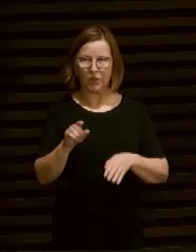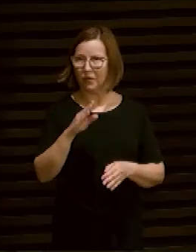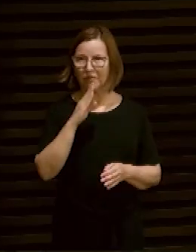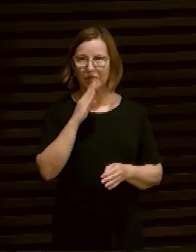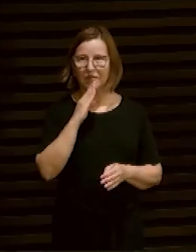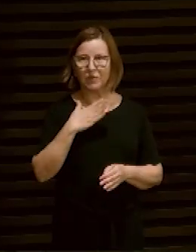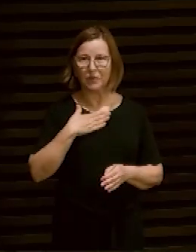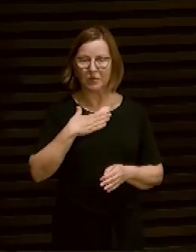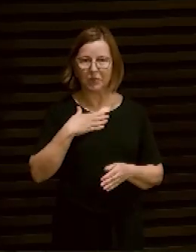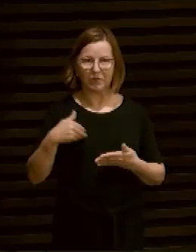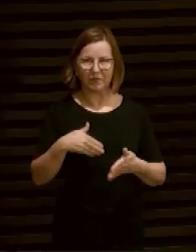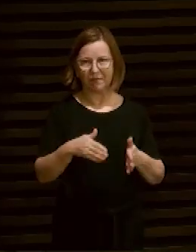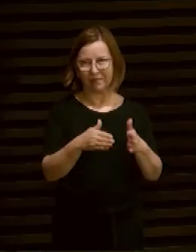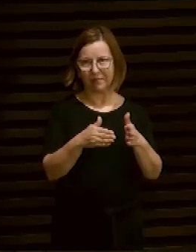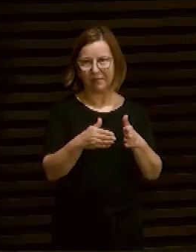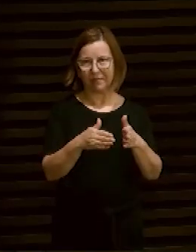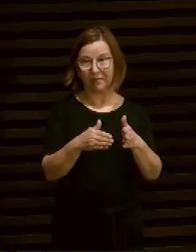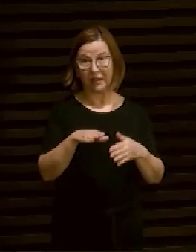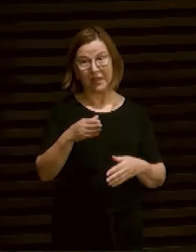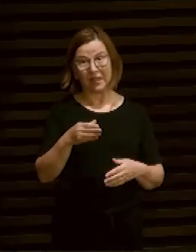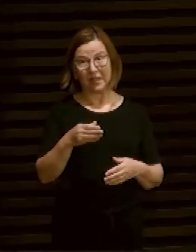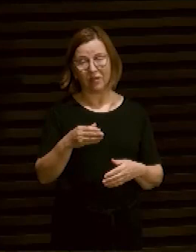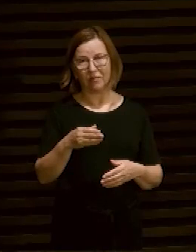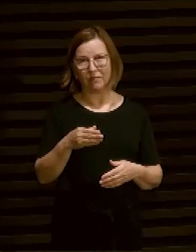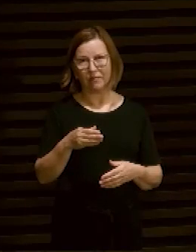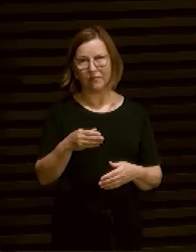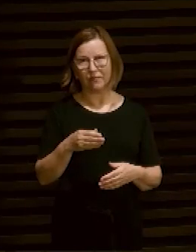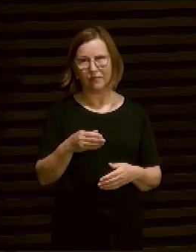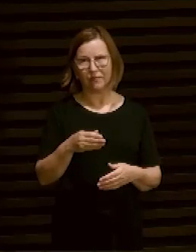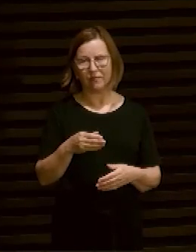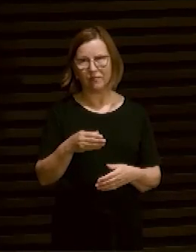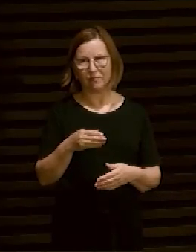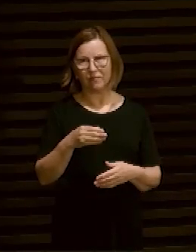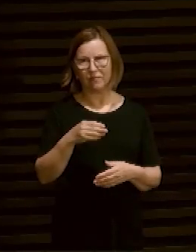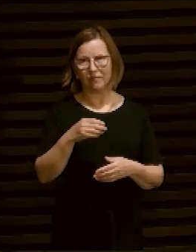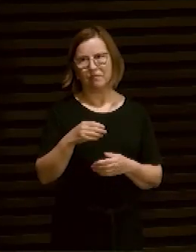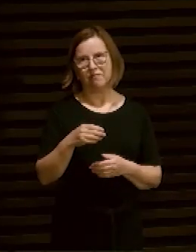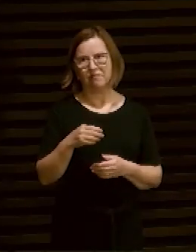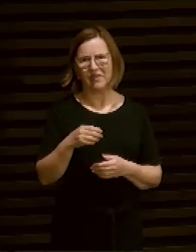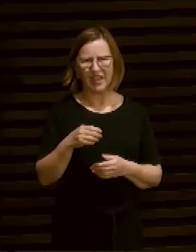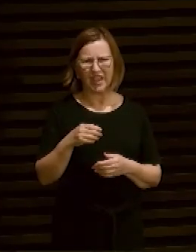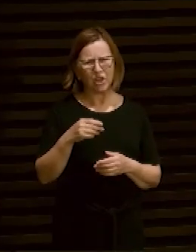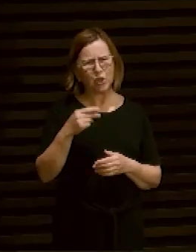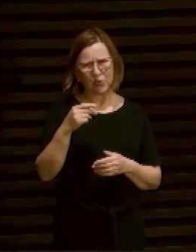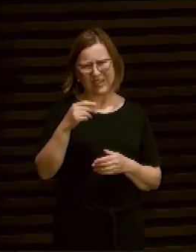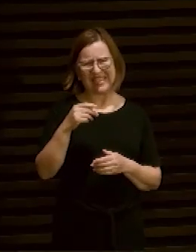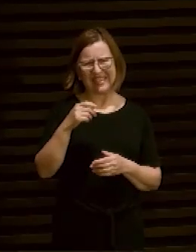conheceram os meus caminhos. Assim jurei na minha ira: não entrarão no meu